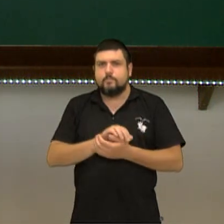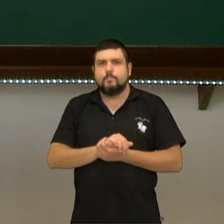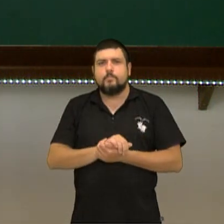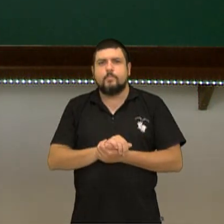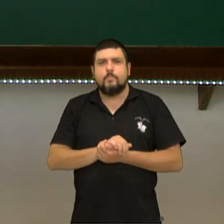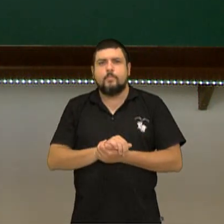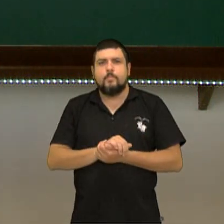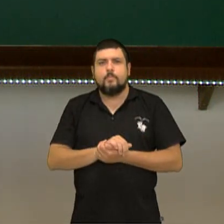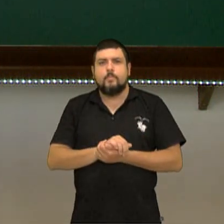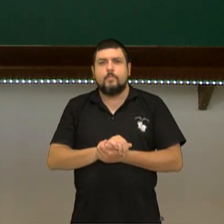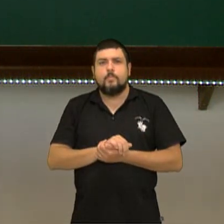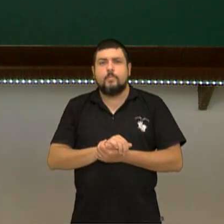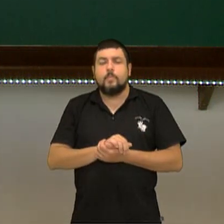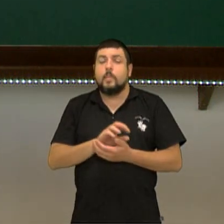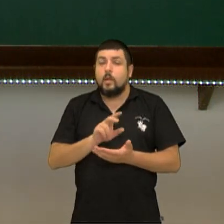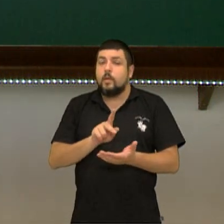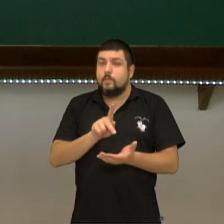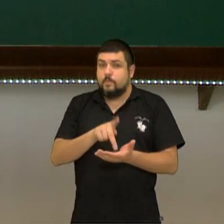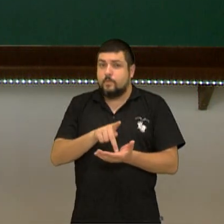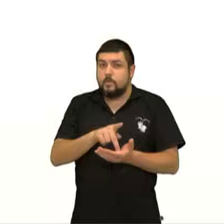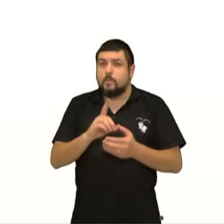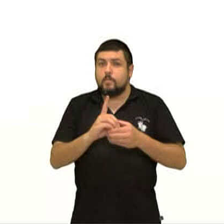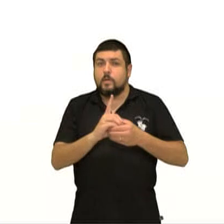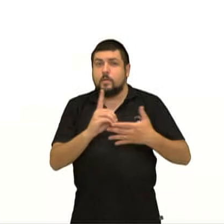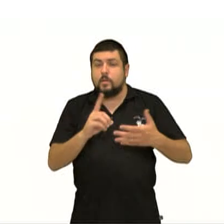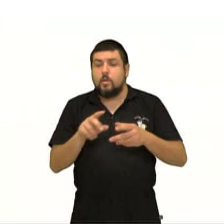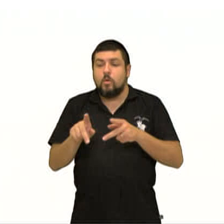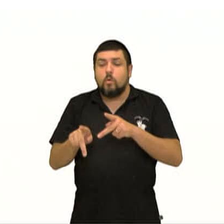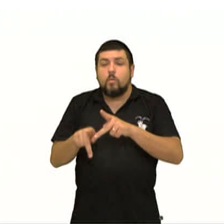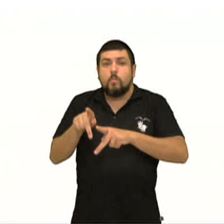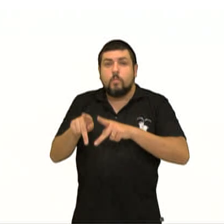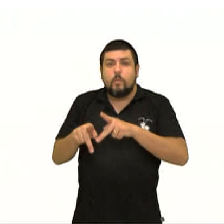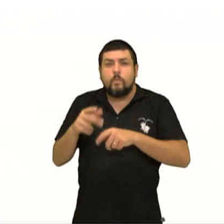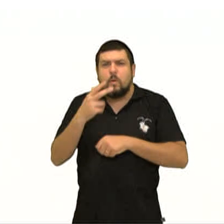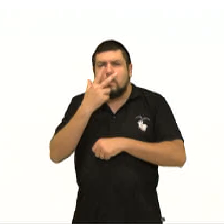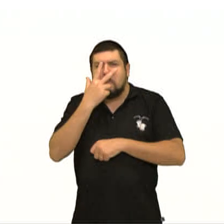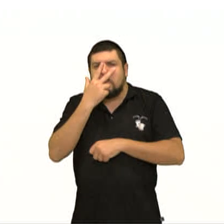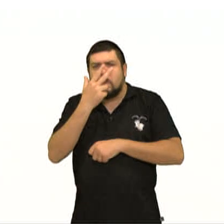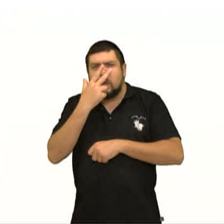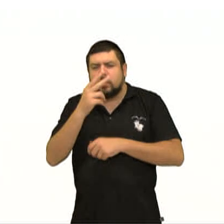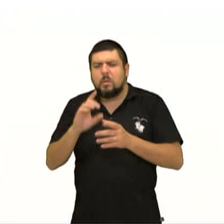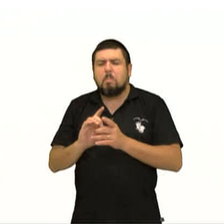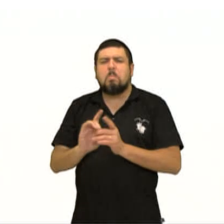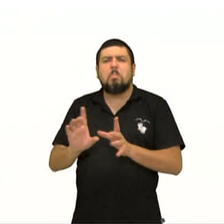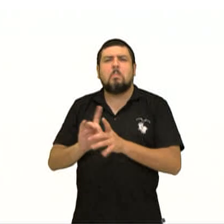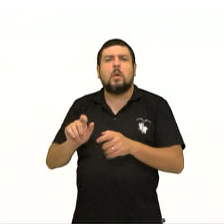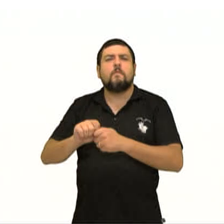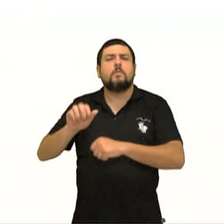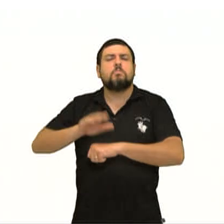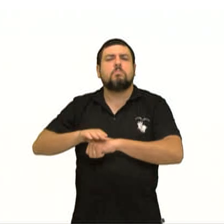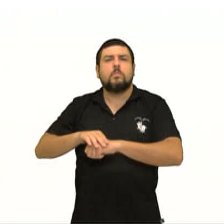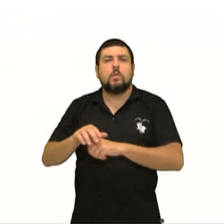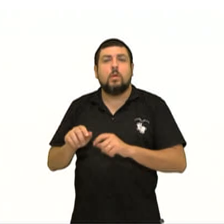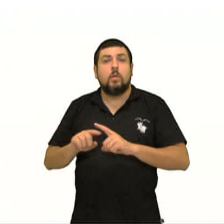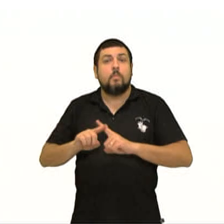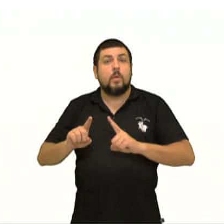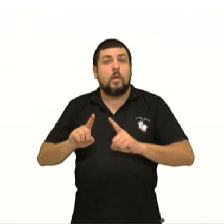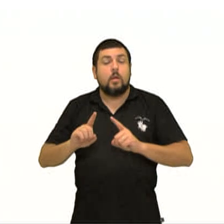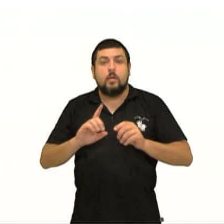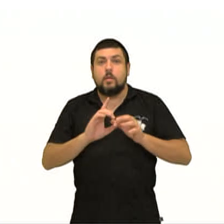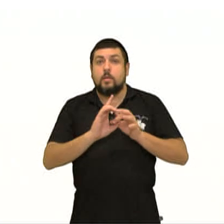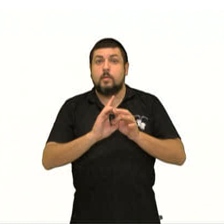que nas democracias o povo parece fazer o que quer, mas a liberdade política não consiste